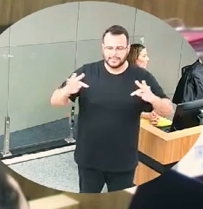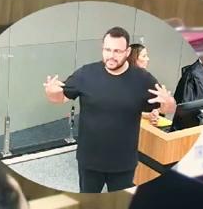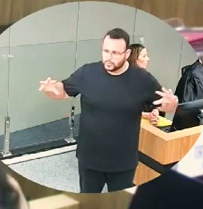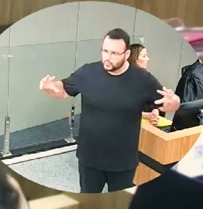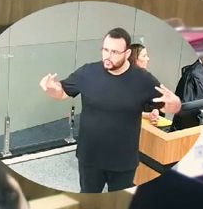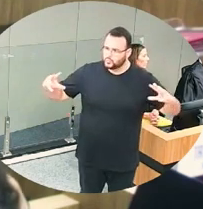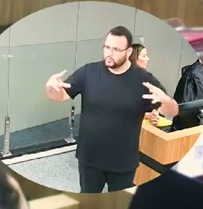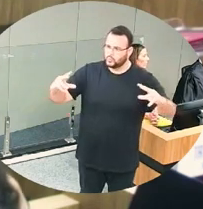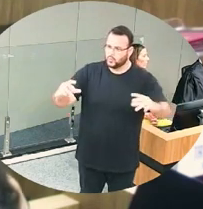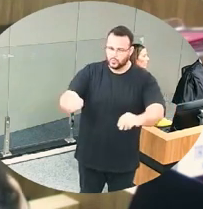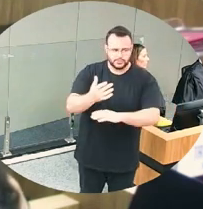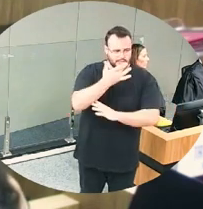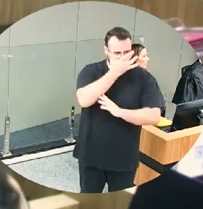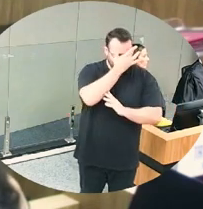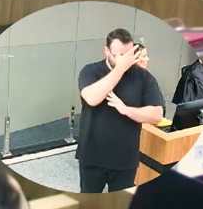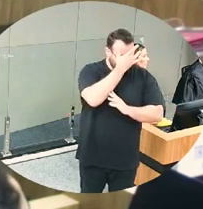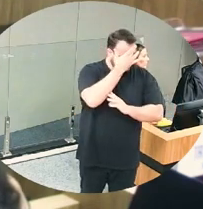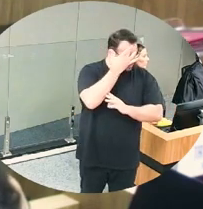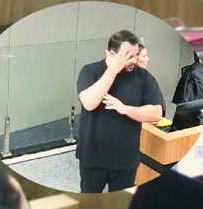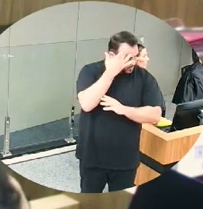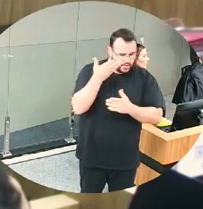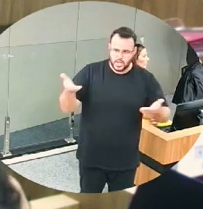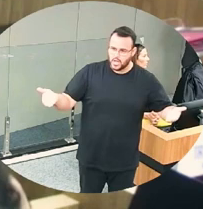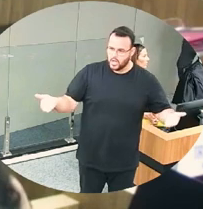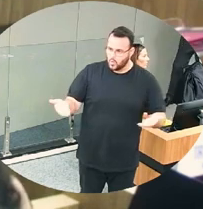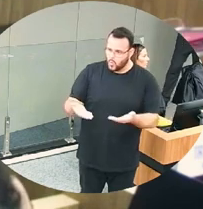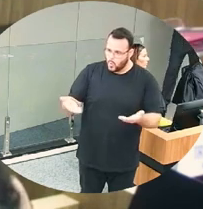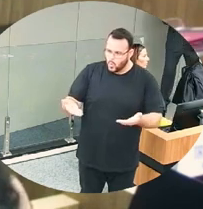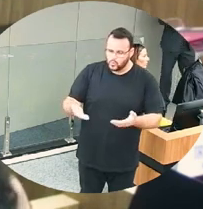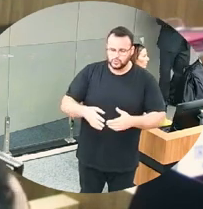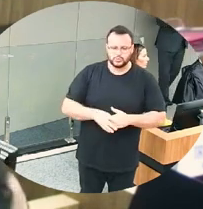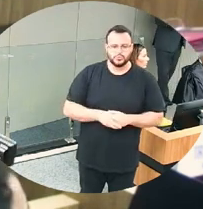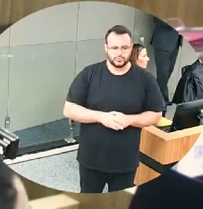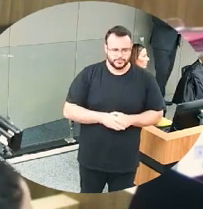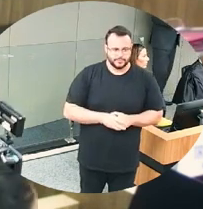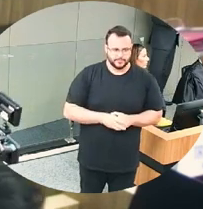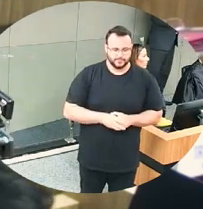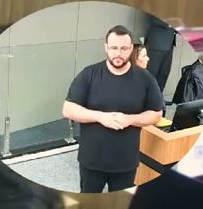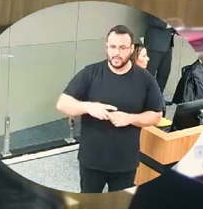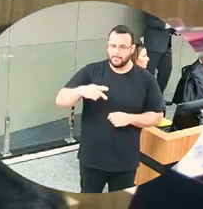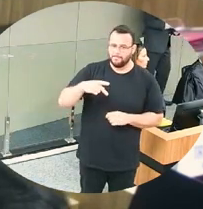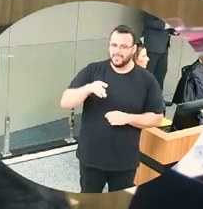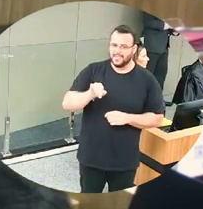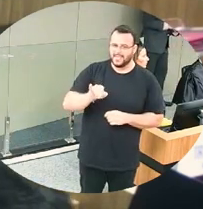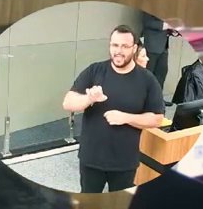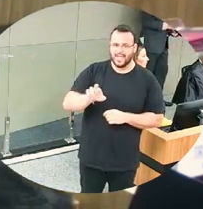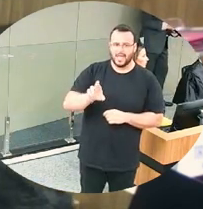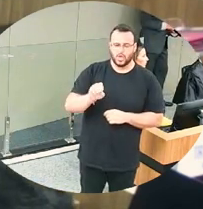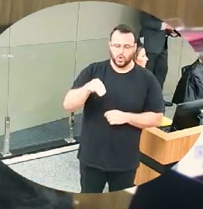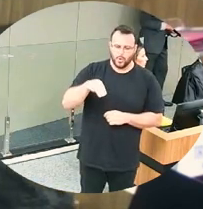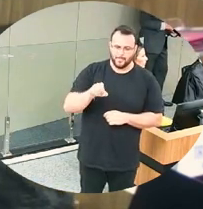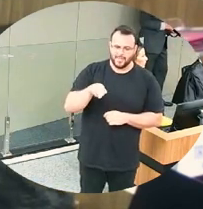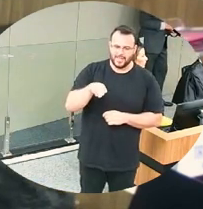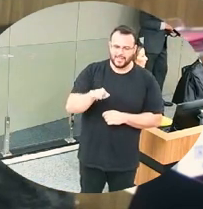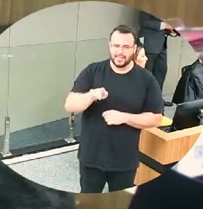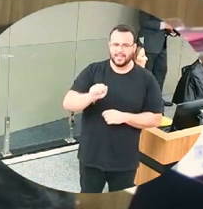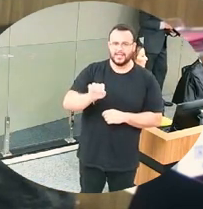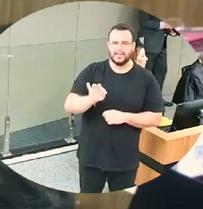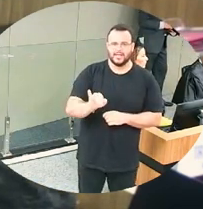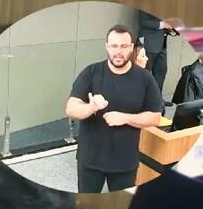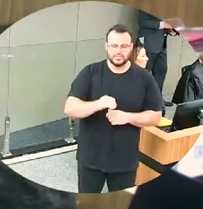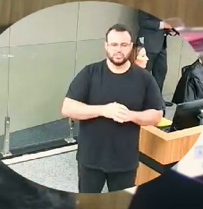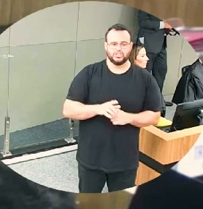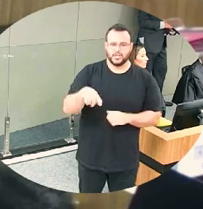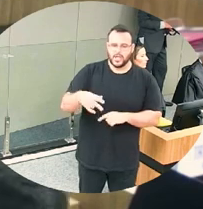todos os magistrados deste tribunal saudar o Dr Piero menegat o nosso